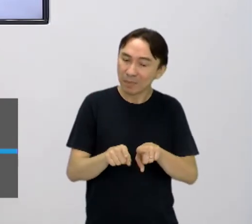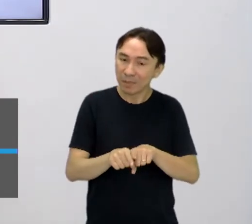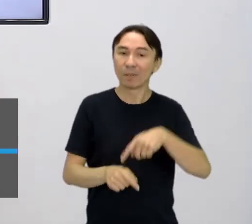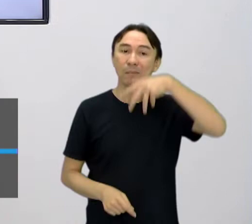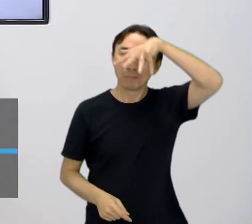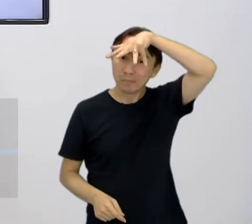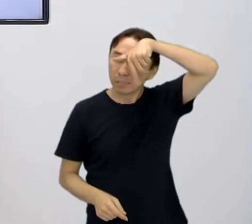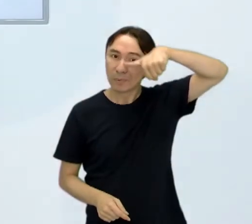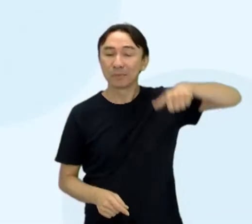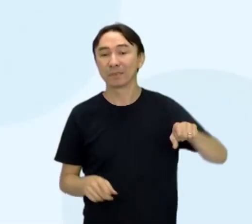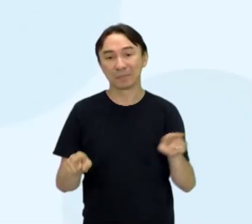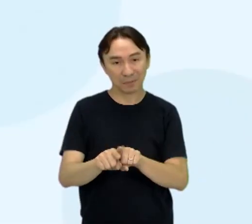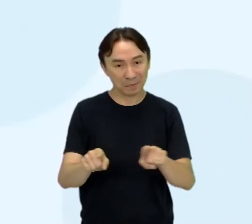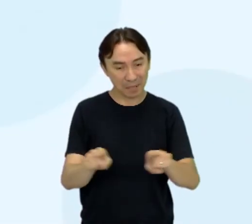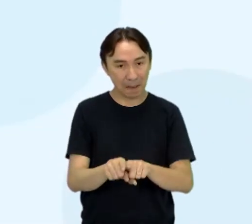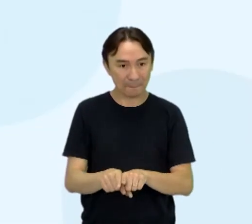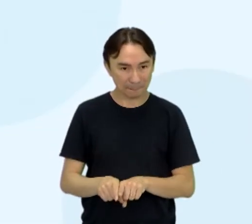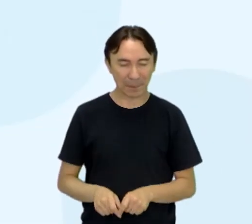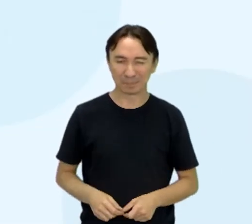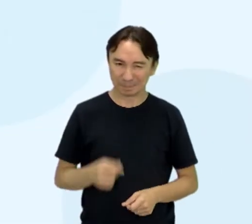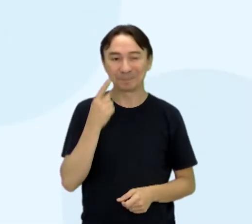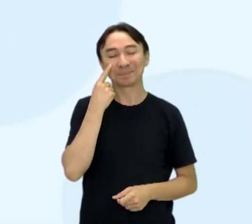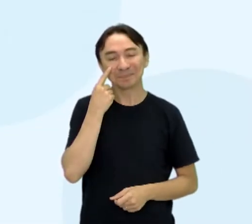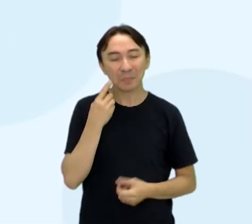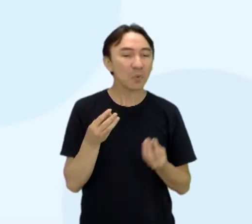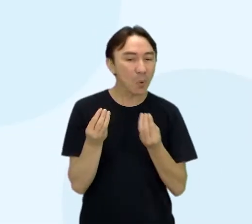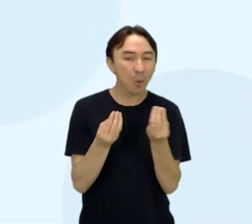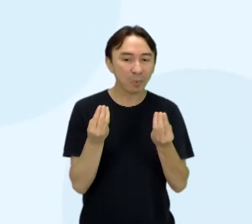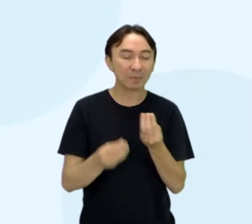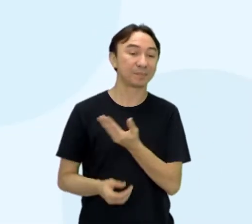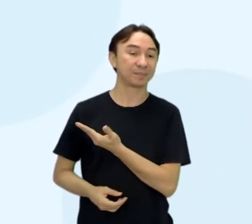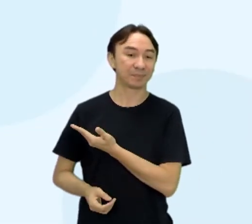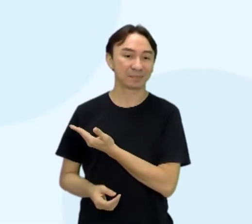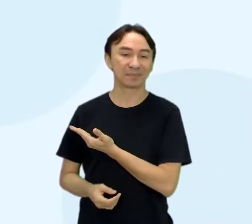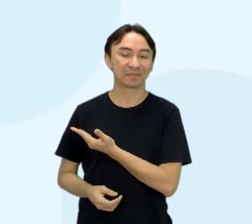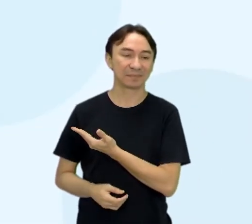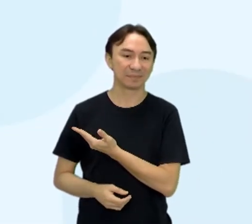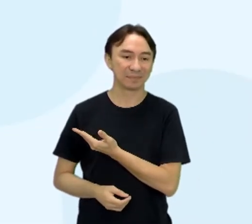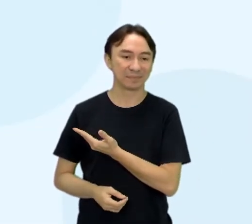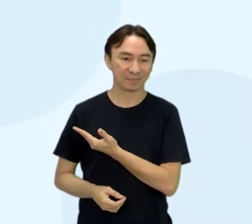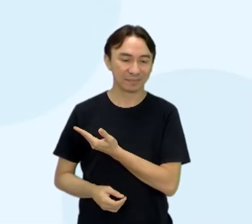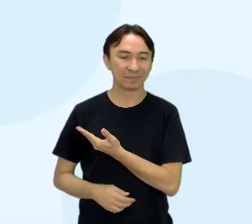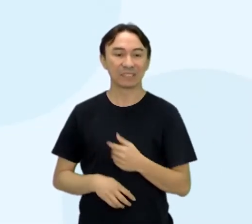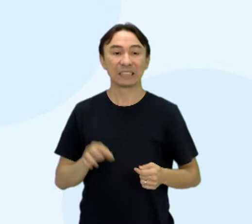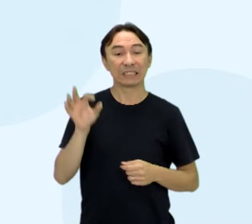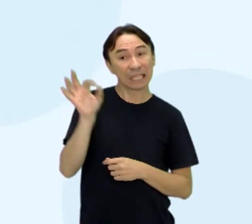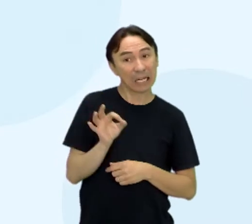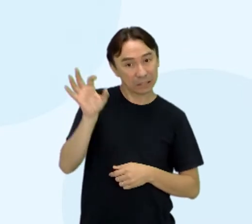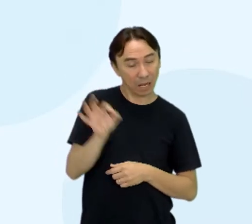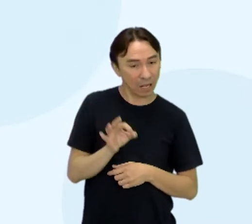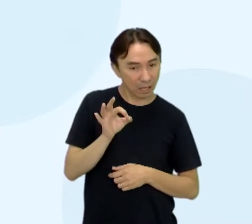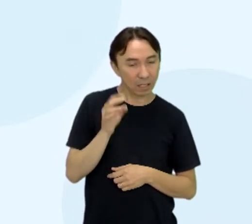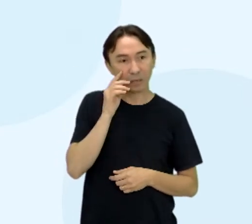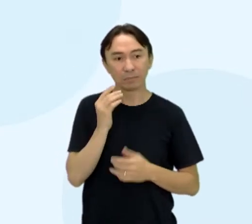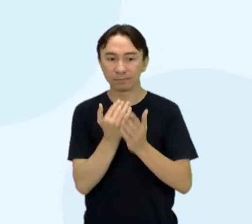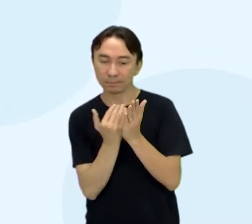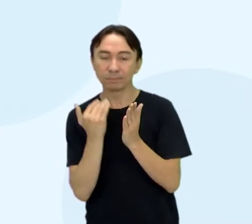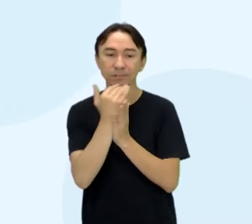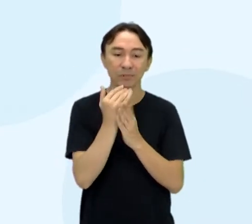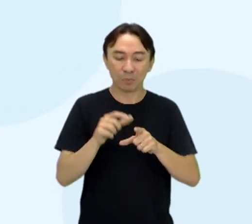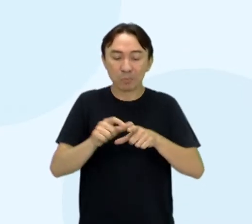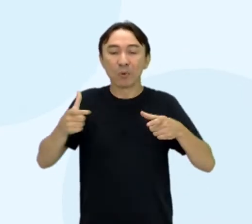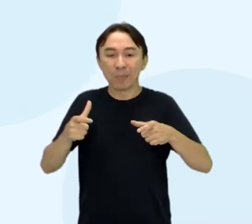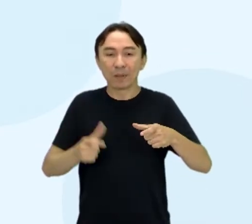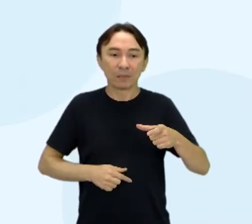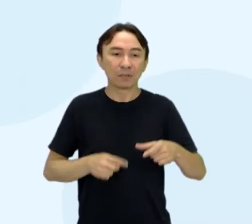ok? Vamos mostrar para vocês como funciona. Bom, então temos aí a taxa, tá? O quanto que ela aumentou de 2019 em relação